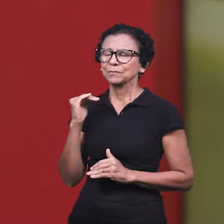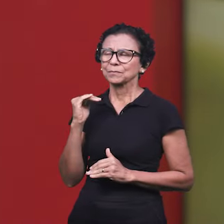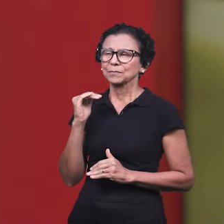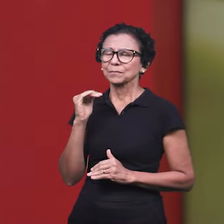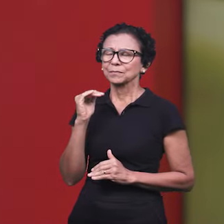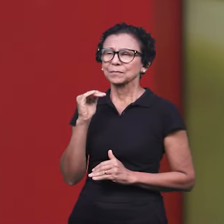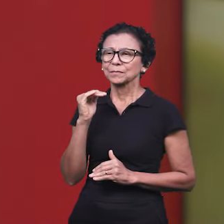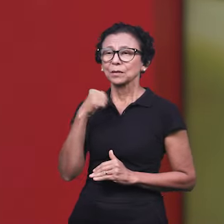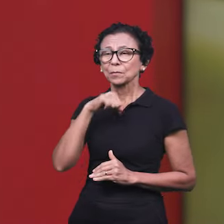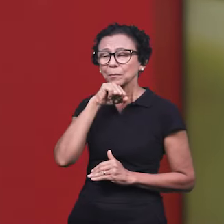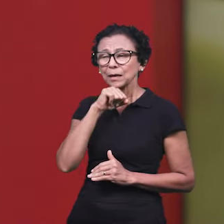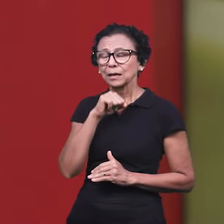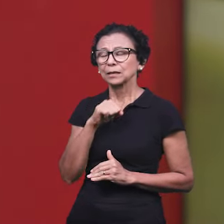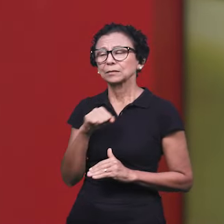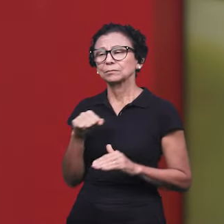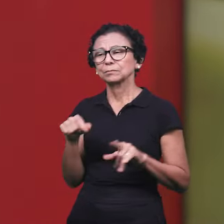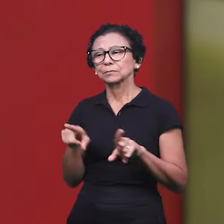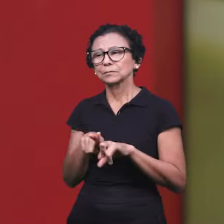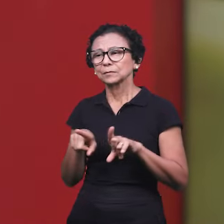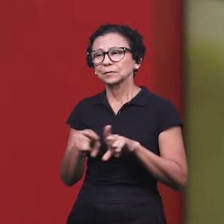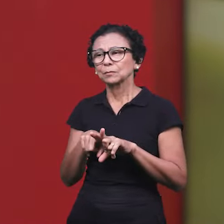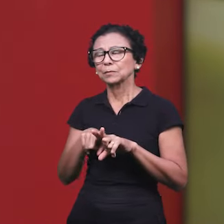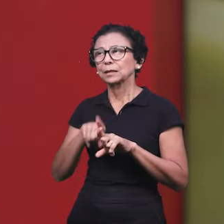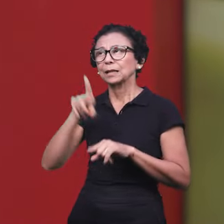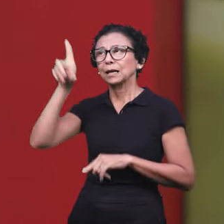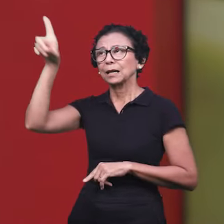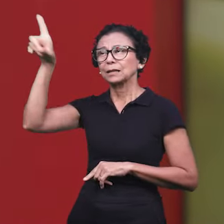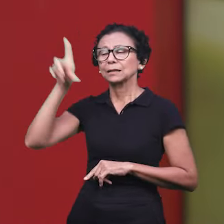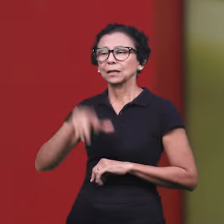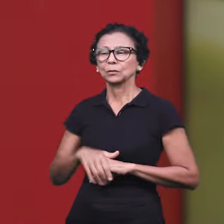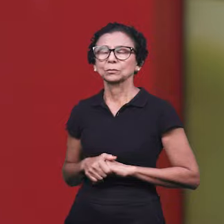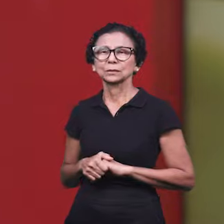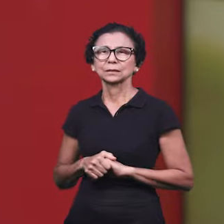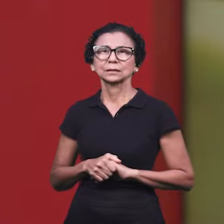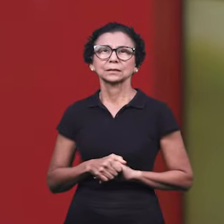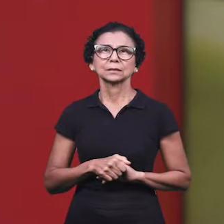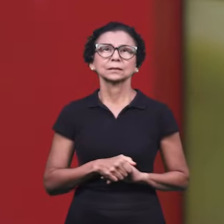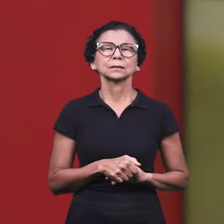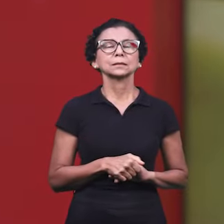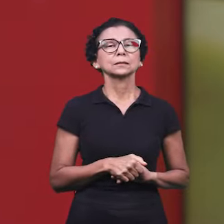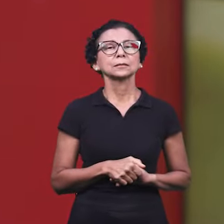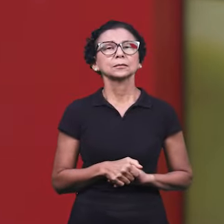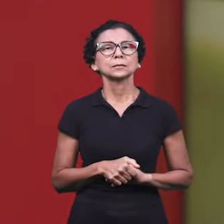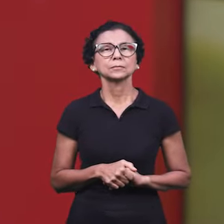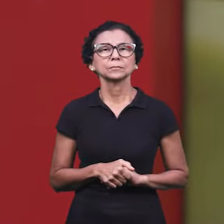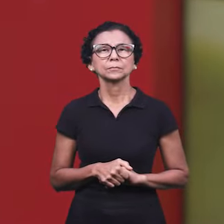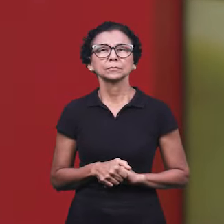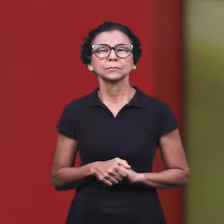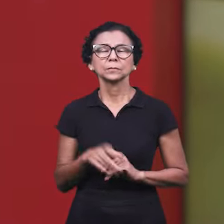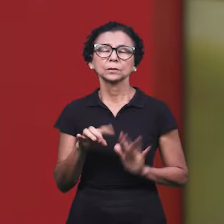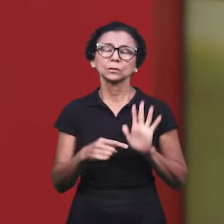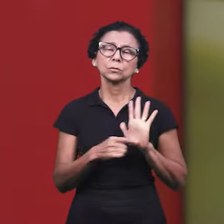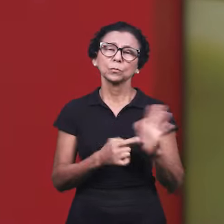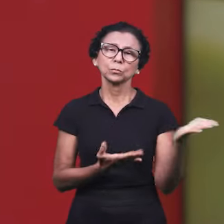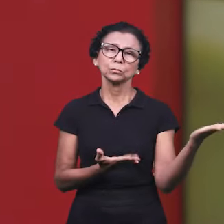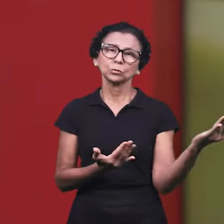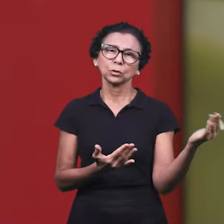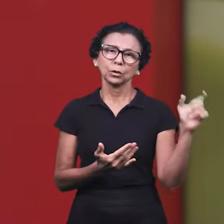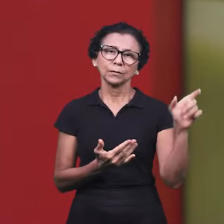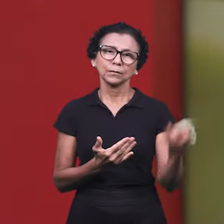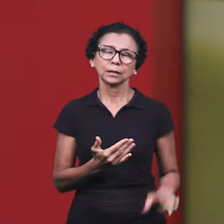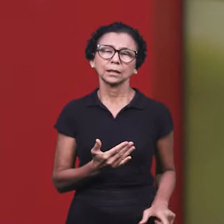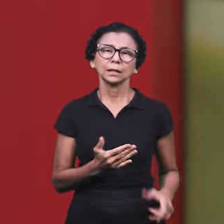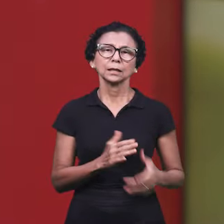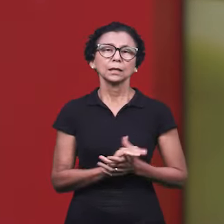Deus esse jovem ele vivia com o pai com a família tinha todos ali os recursos e